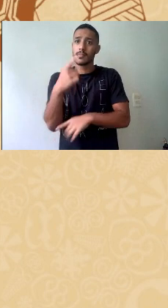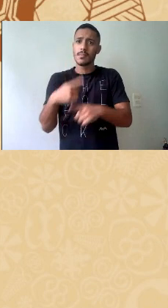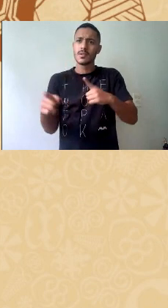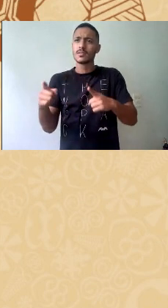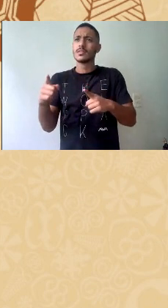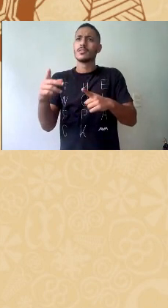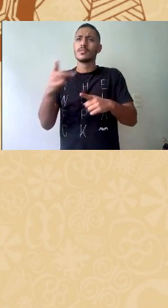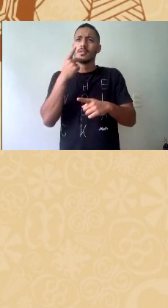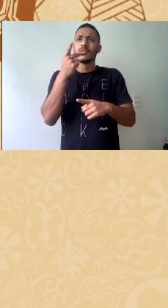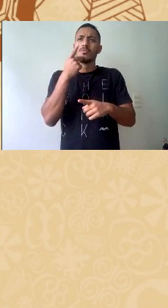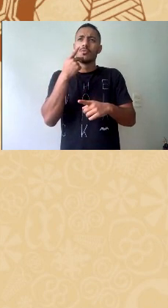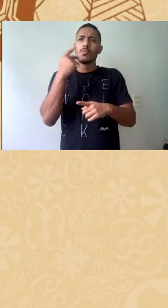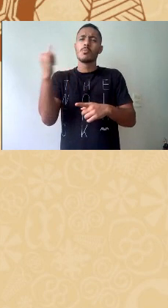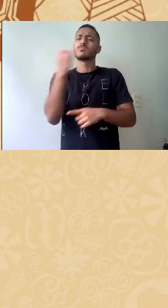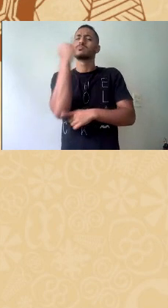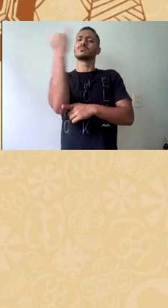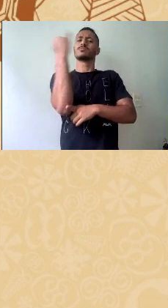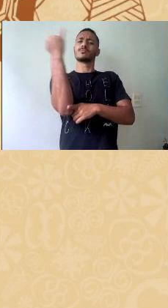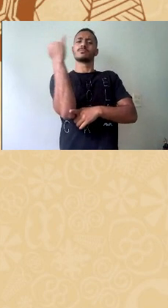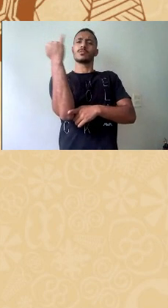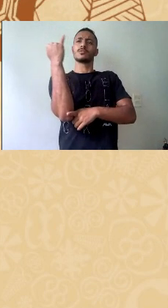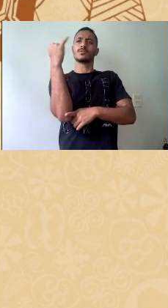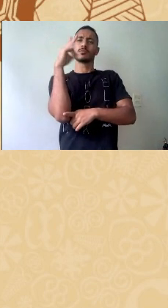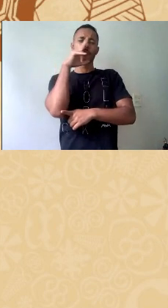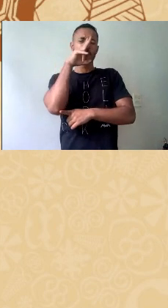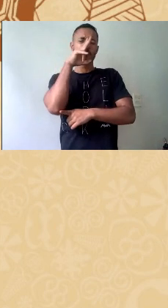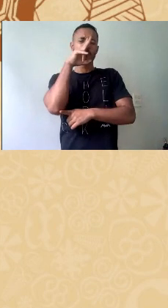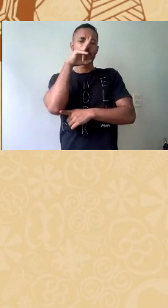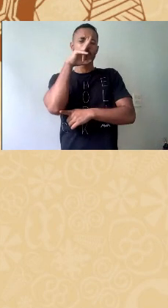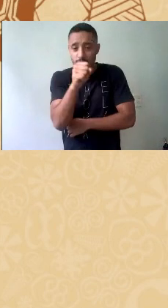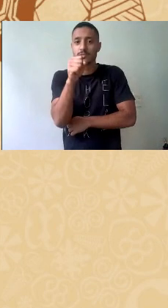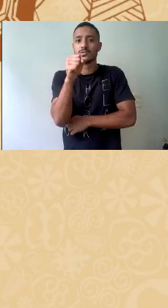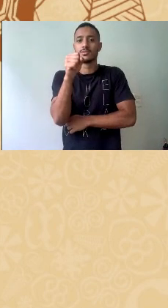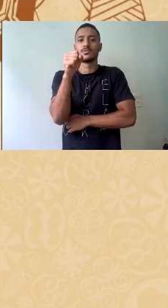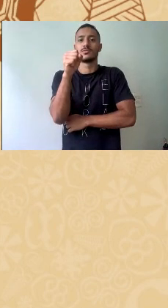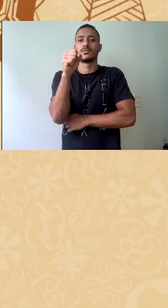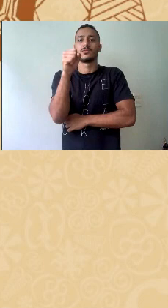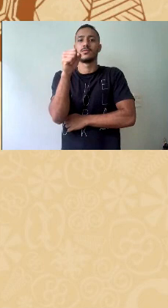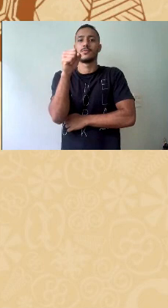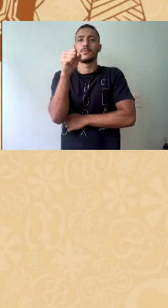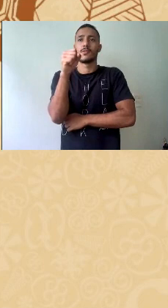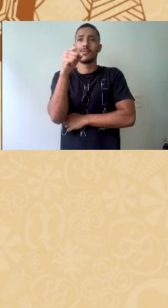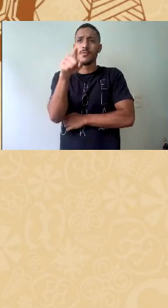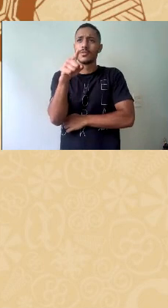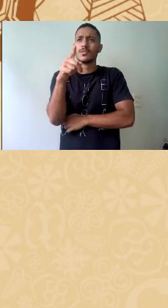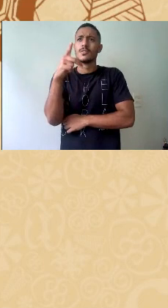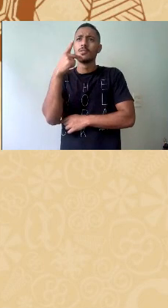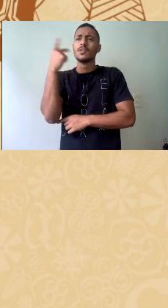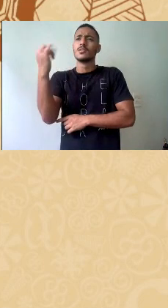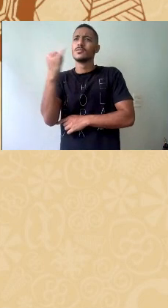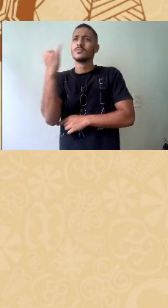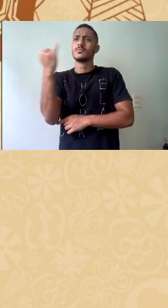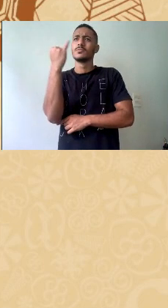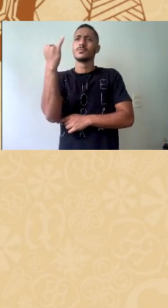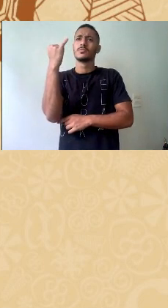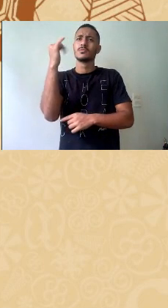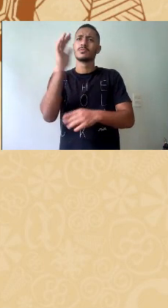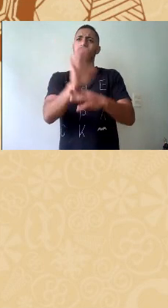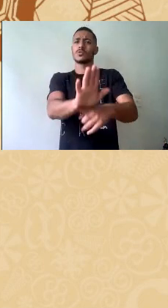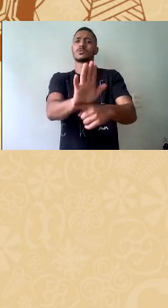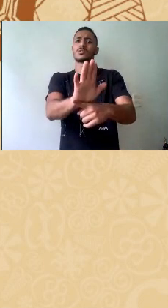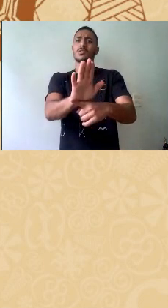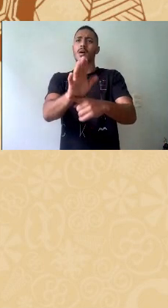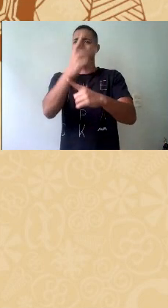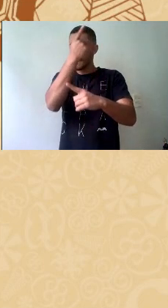muito forte, muito contundente, né? E você faz uma fala convocando as pessoas brancas para que